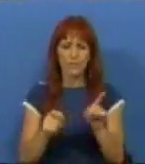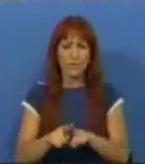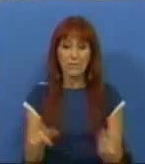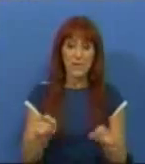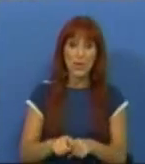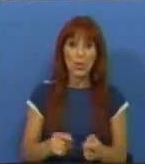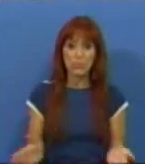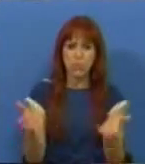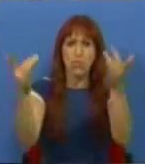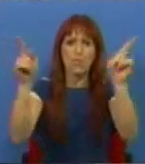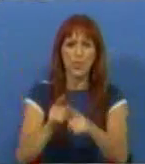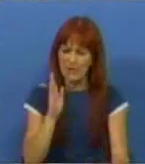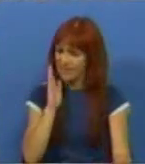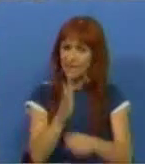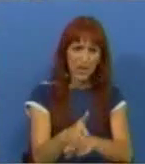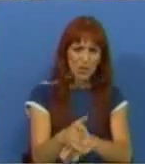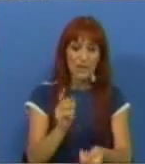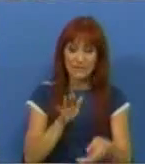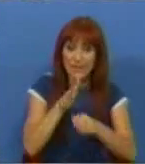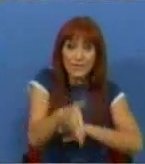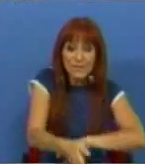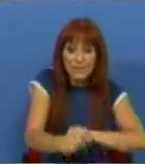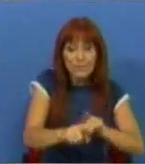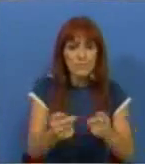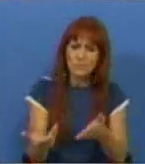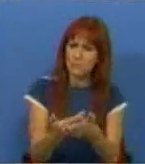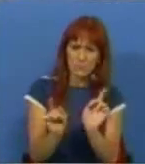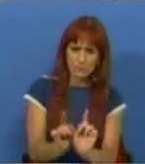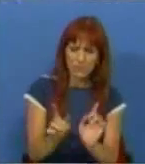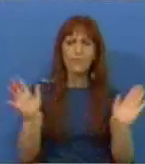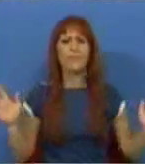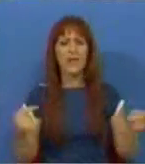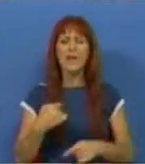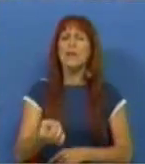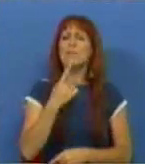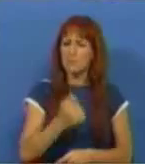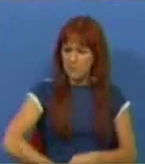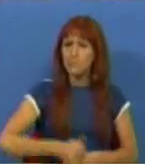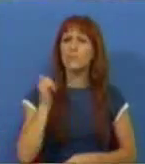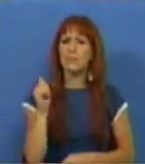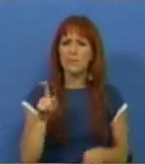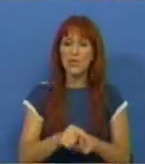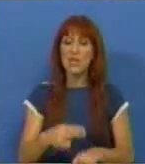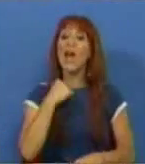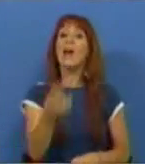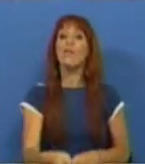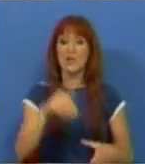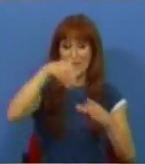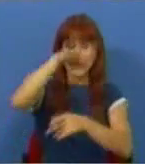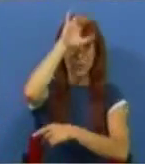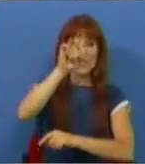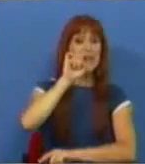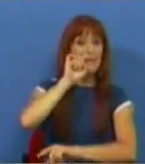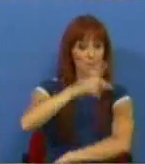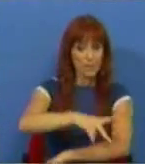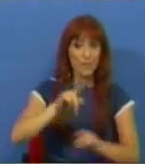ser impulsionador direto da intervenção económica. Ora, percebemos bem que as vozes que no Governo